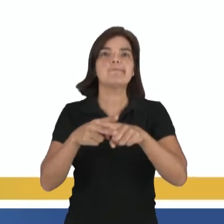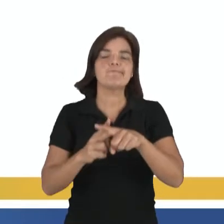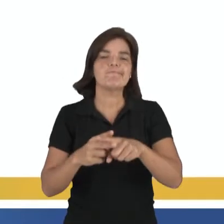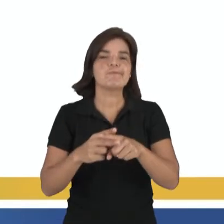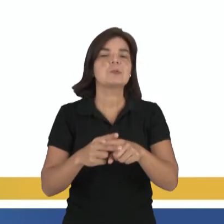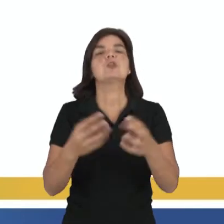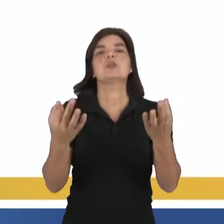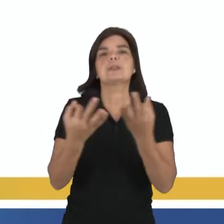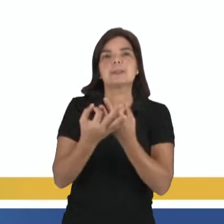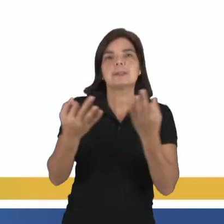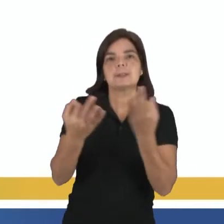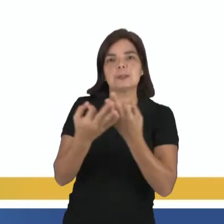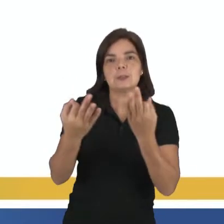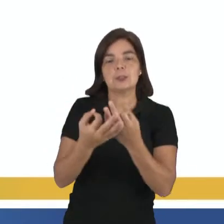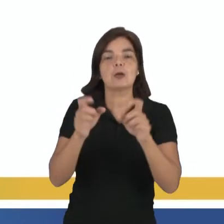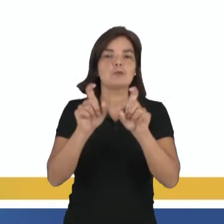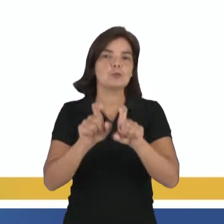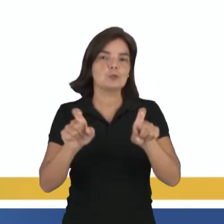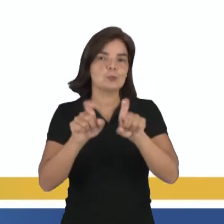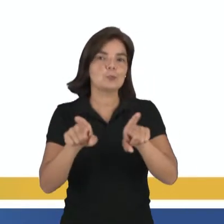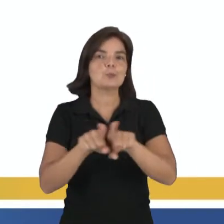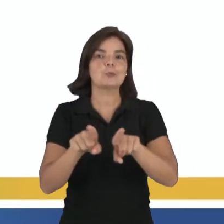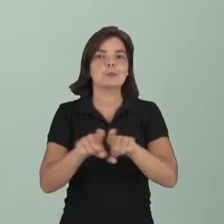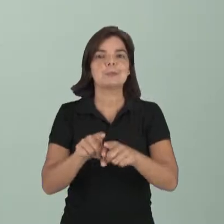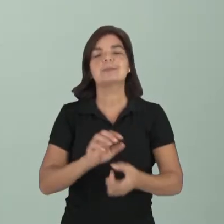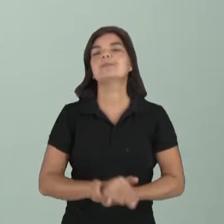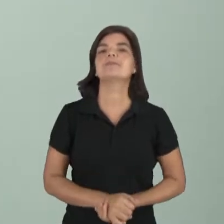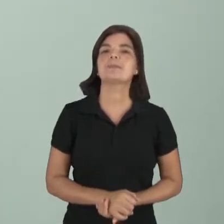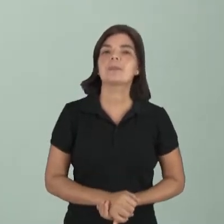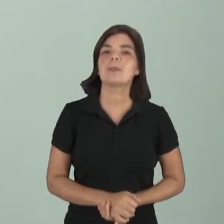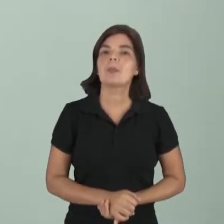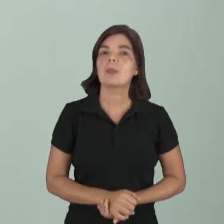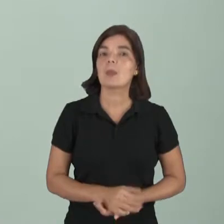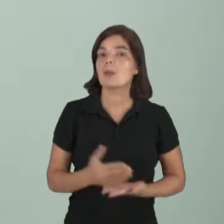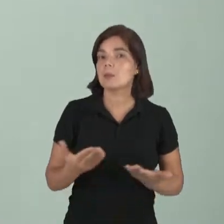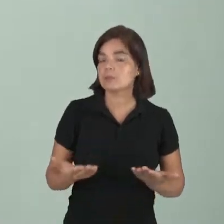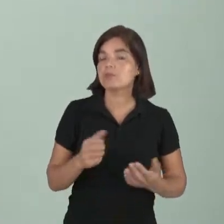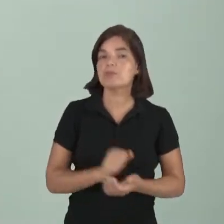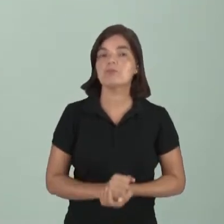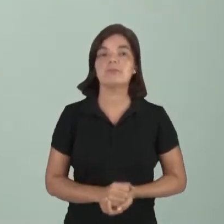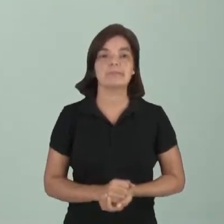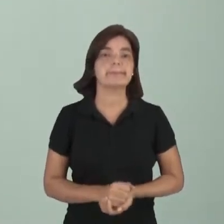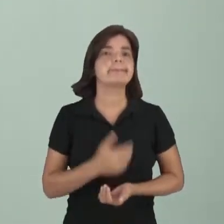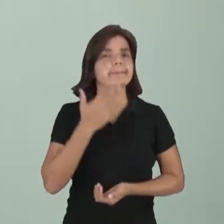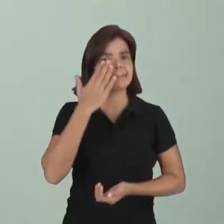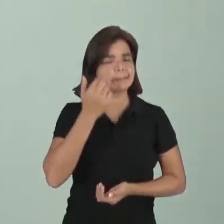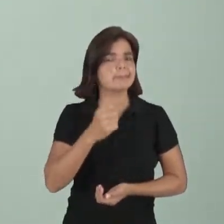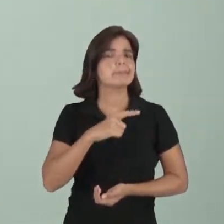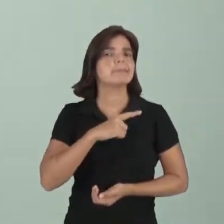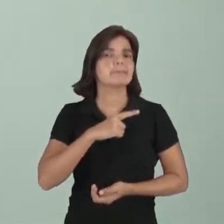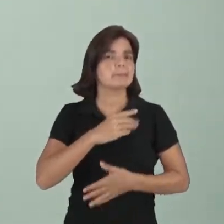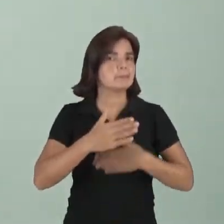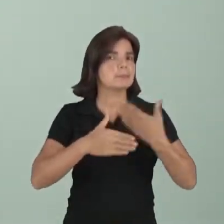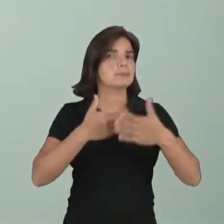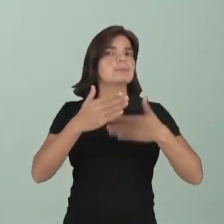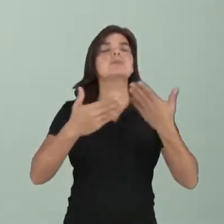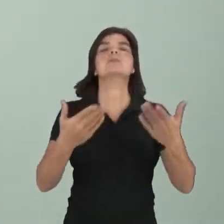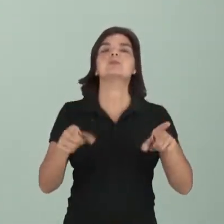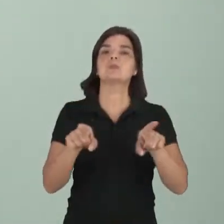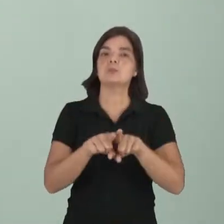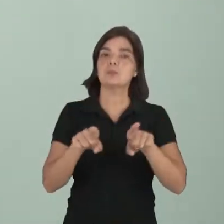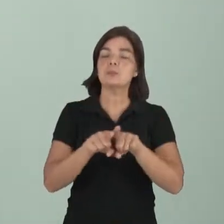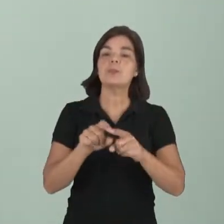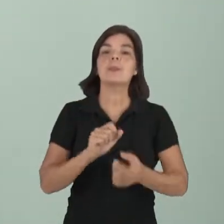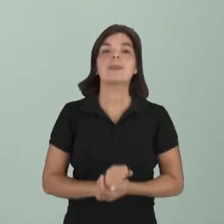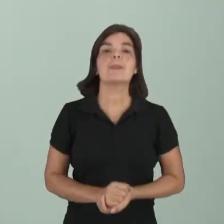e manutenção da excelência operacional. Então, é um fato que cada vez mais a gente vai ter avanços no